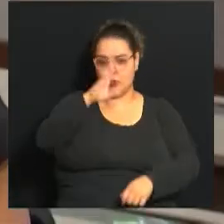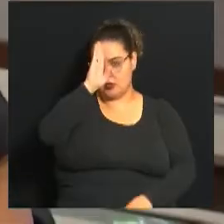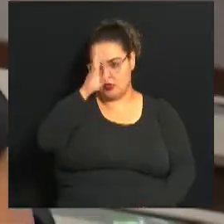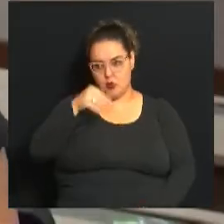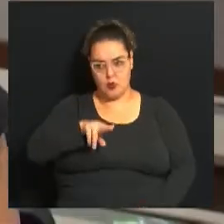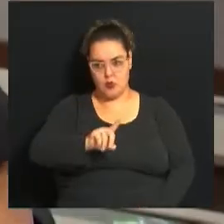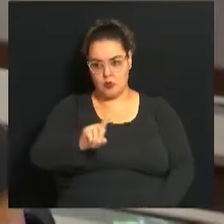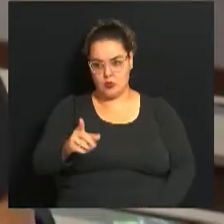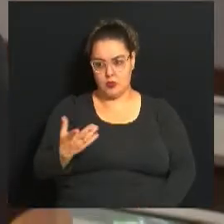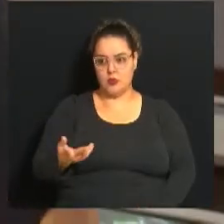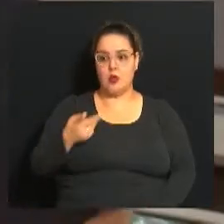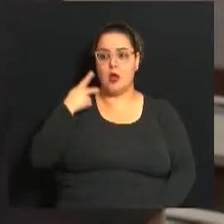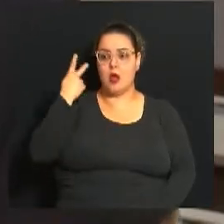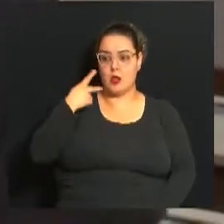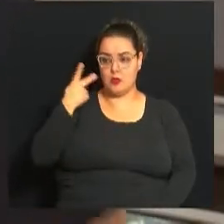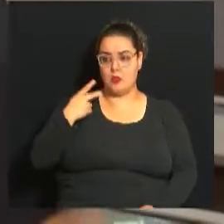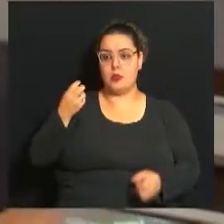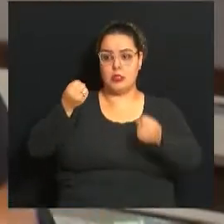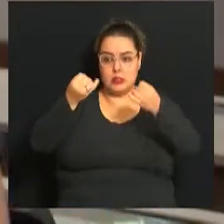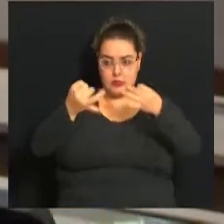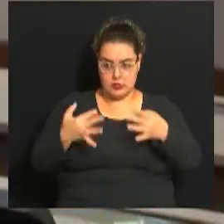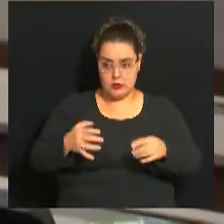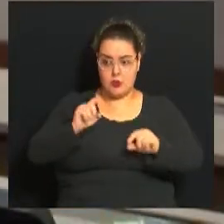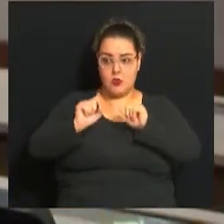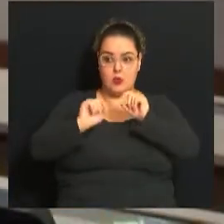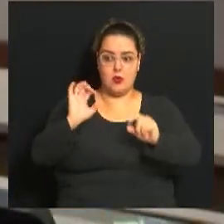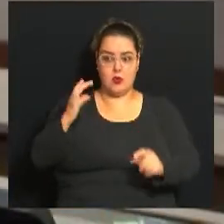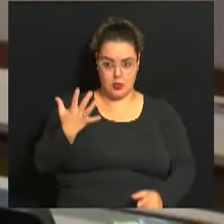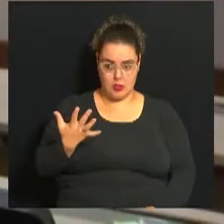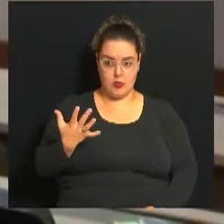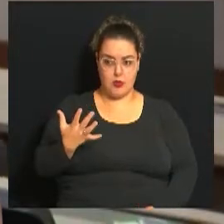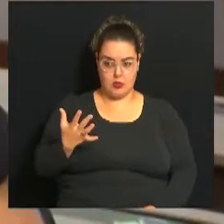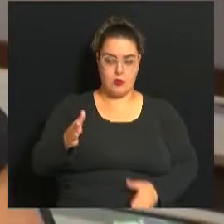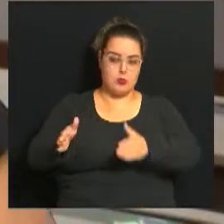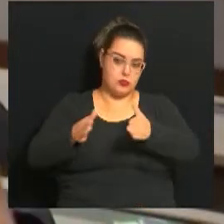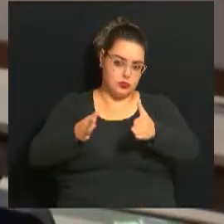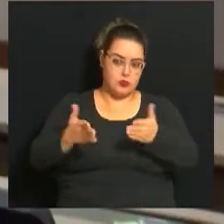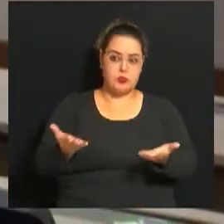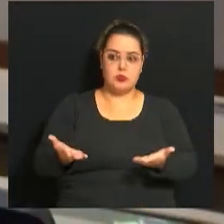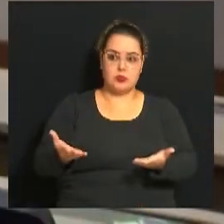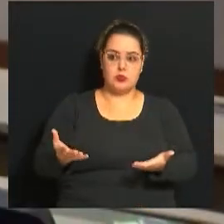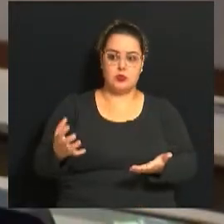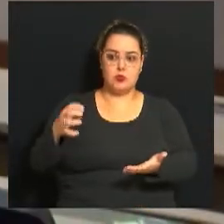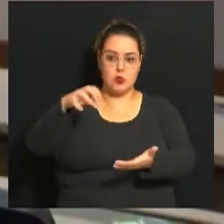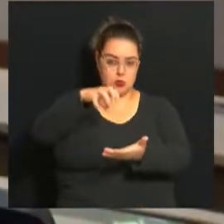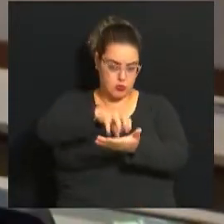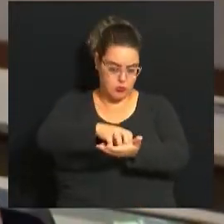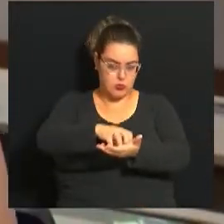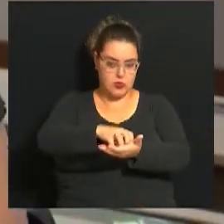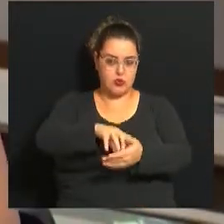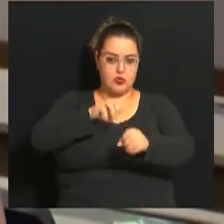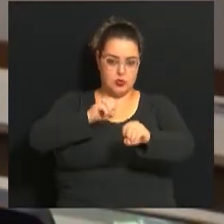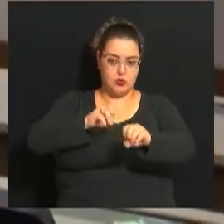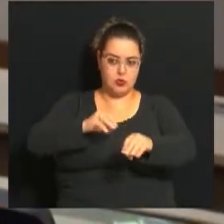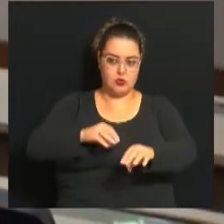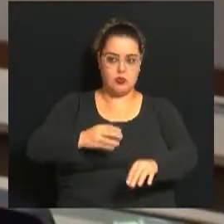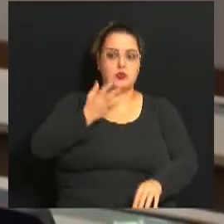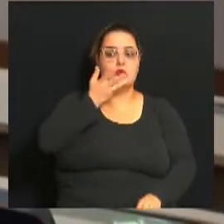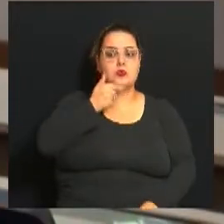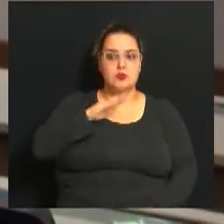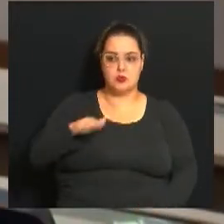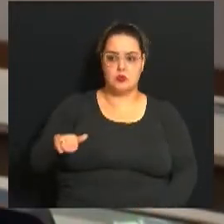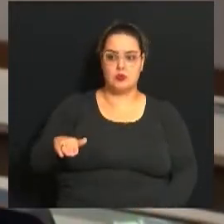A parlamentar explicou que aconteceu uma situação no Centro de Educação Infantil Gessi Gabriel.